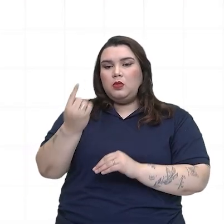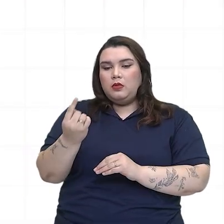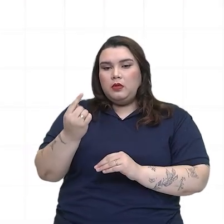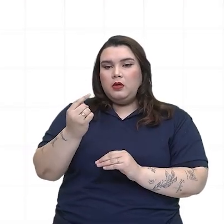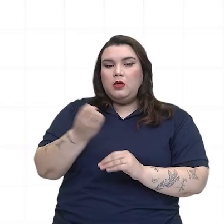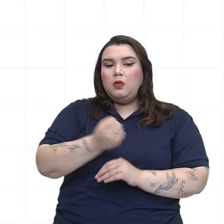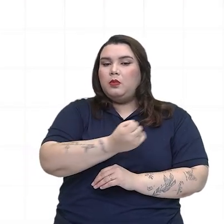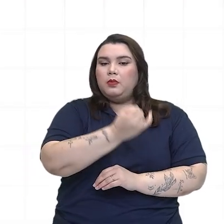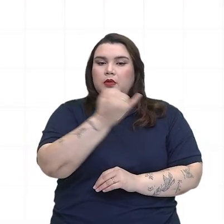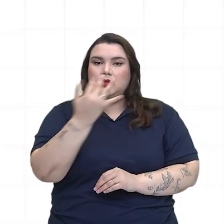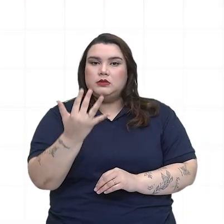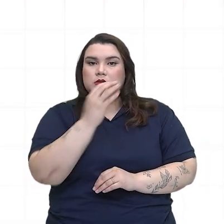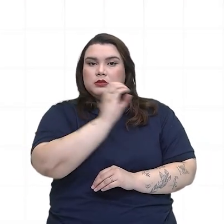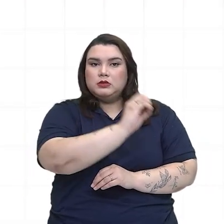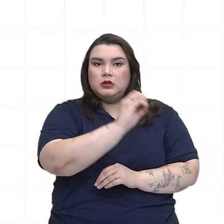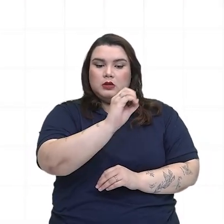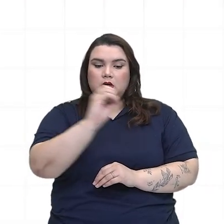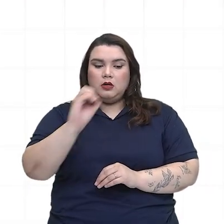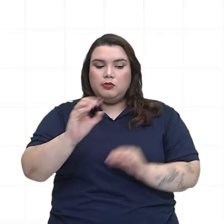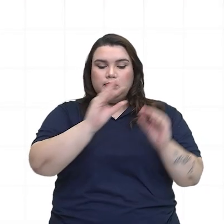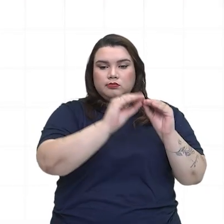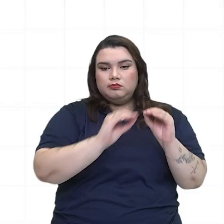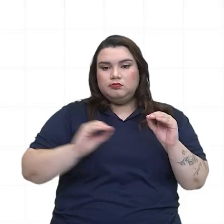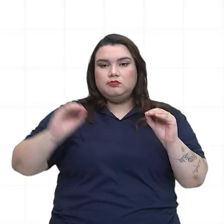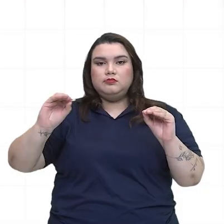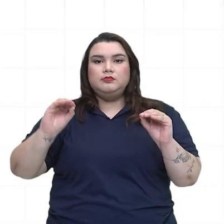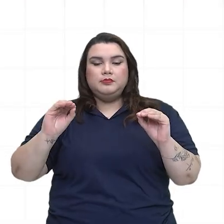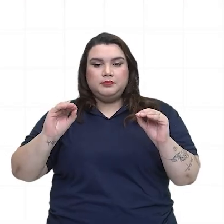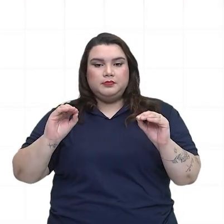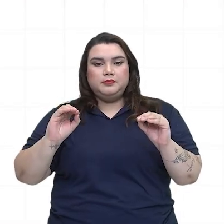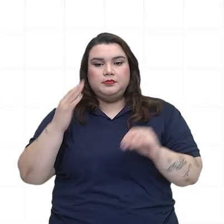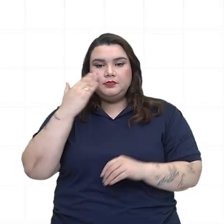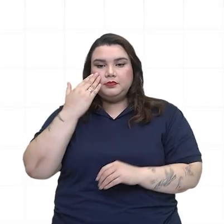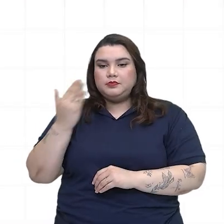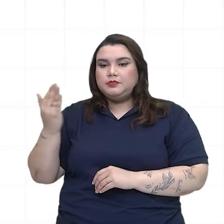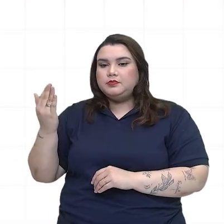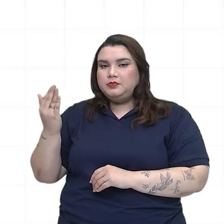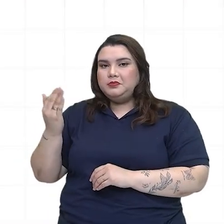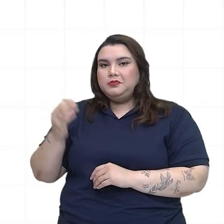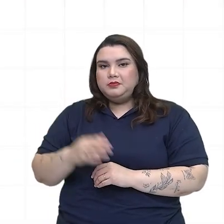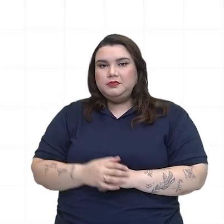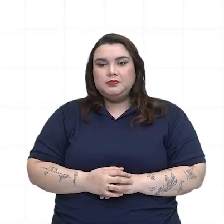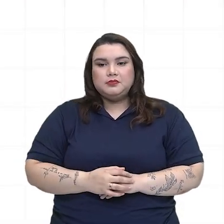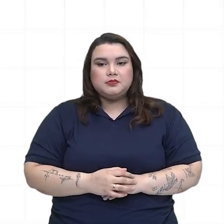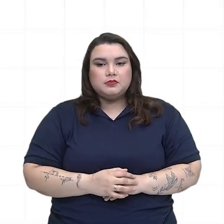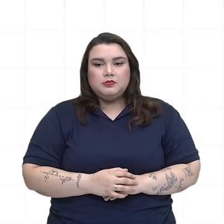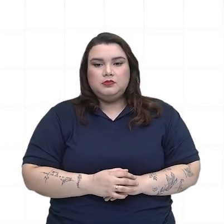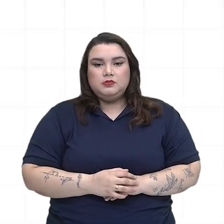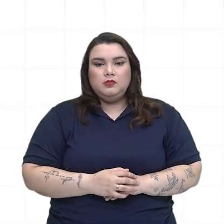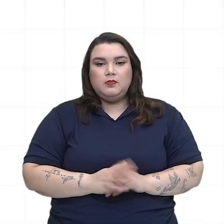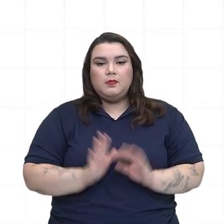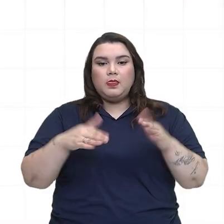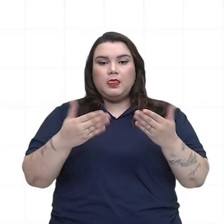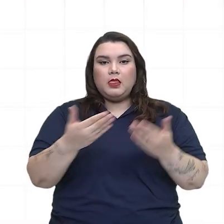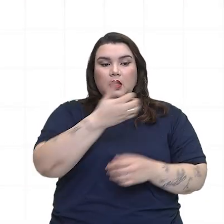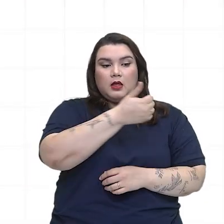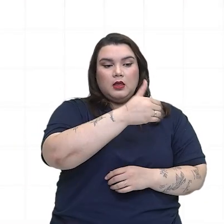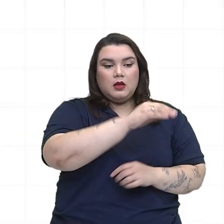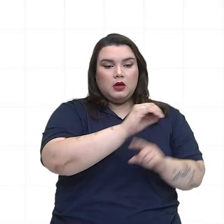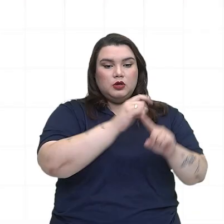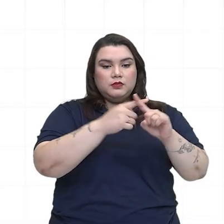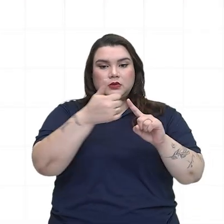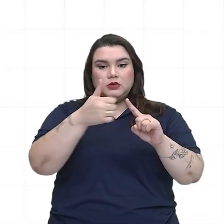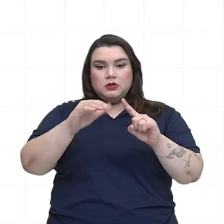a quantidade de zeros também, ó. 3 zeros, 3 zeros. Então, 10 vezes 10 vezes 10, que é